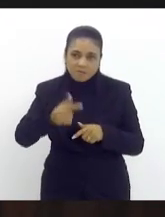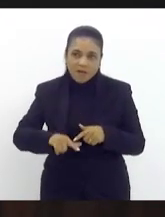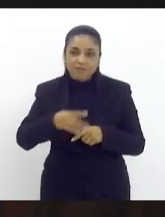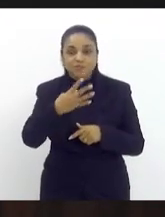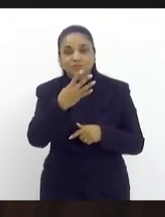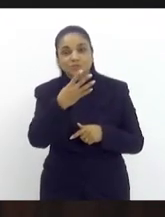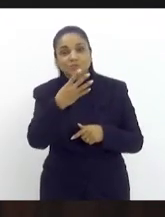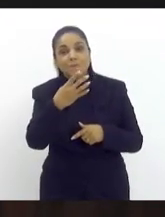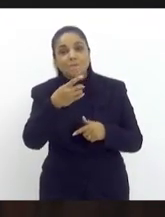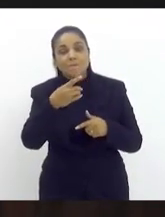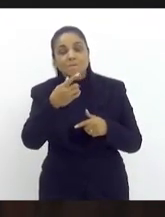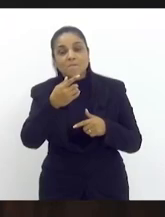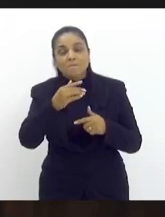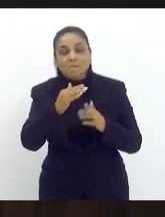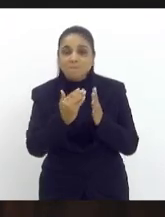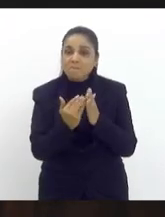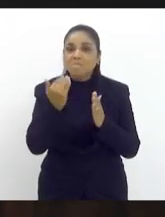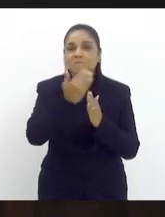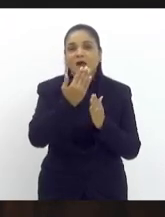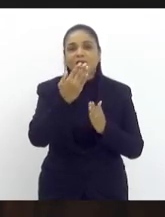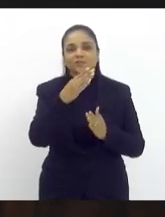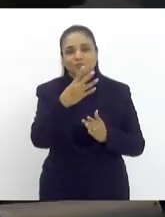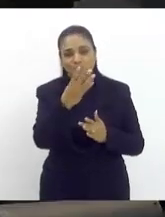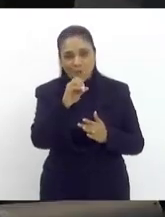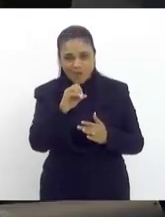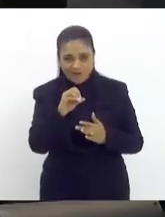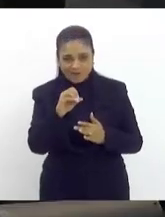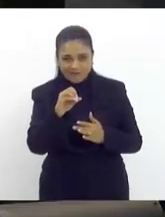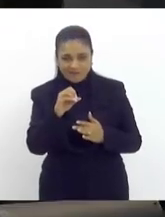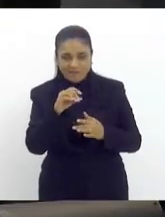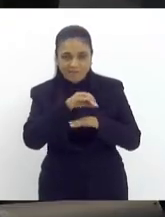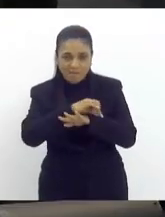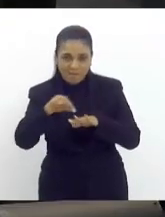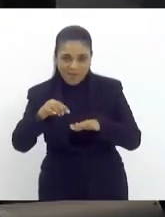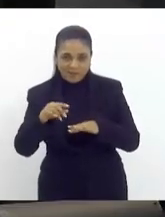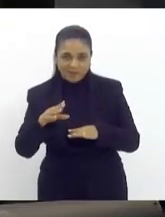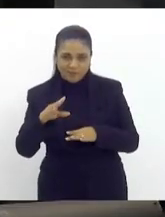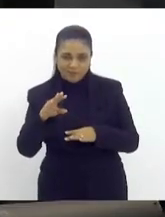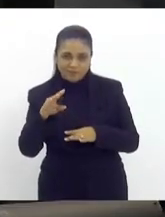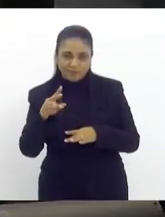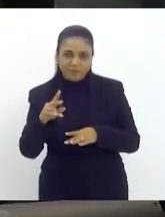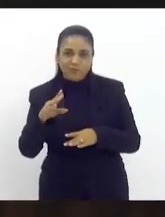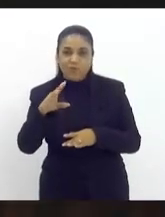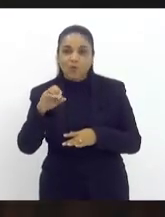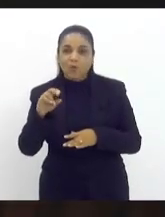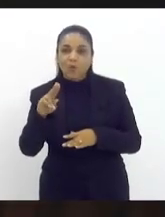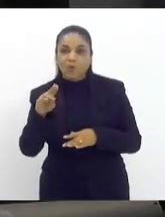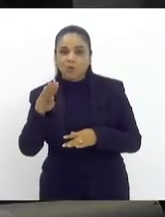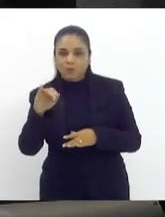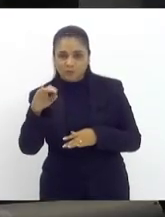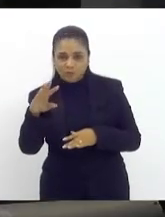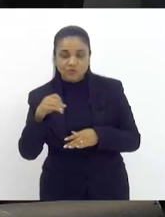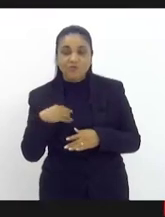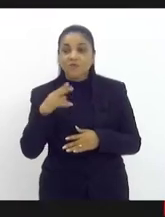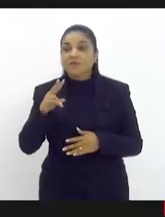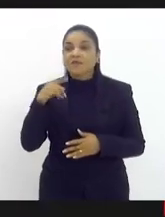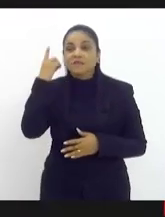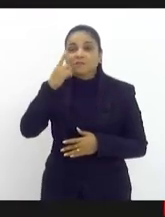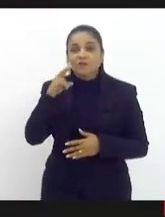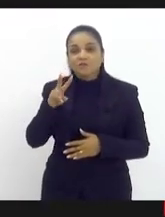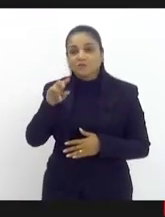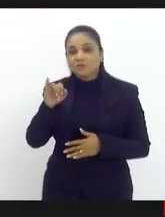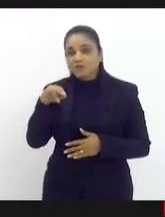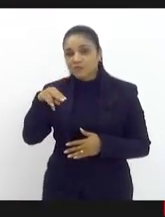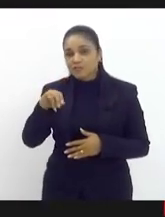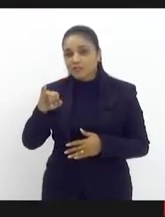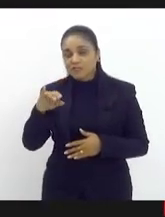Cozzolino. Mais de 40. Cara. Vinícius, com a palavra. Vinícius Cozzolino. Vinícius. Deputada Lucinha, eu